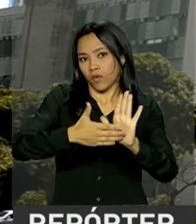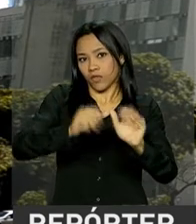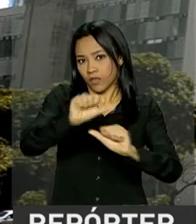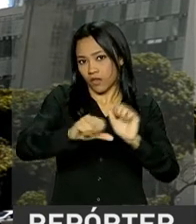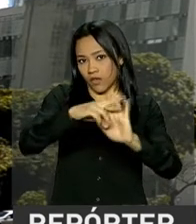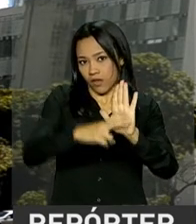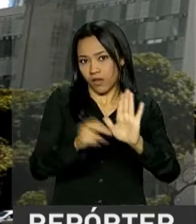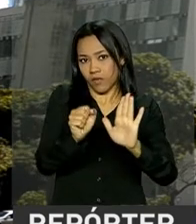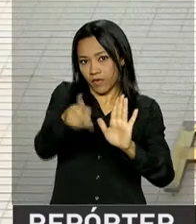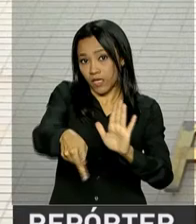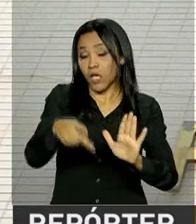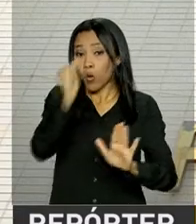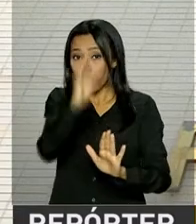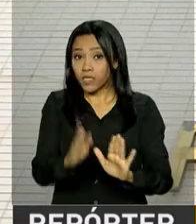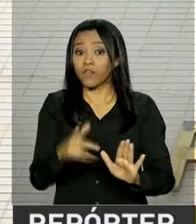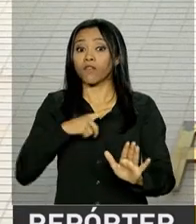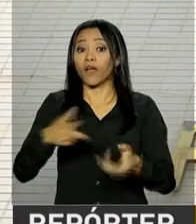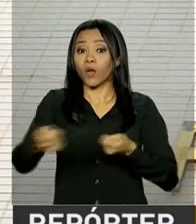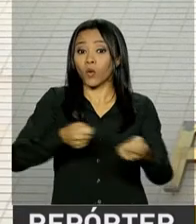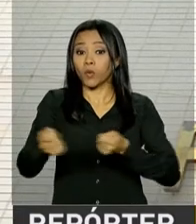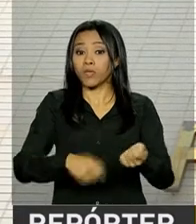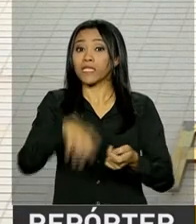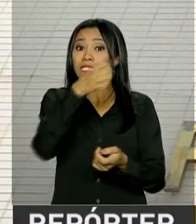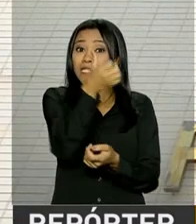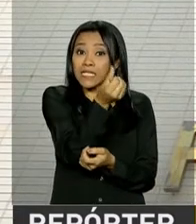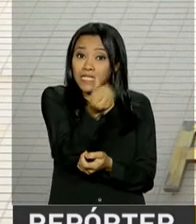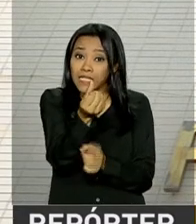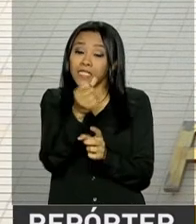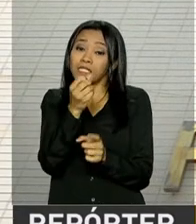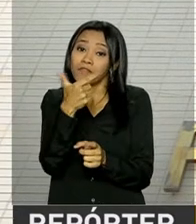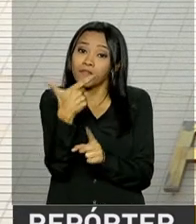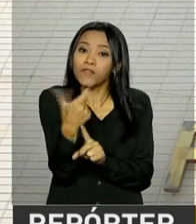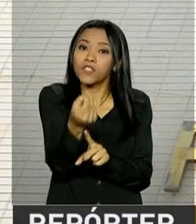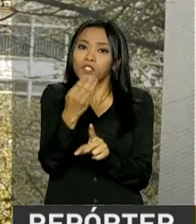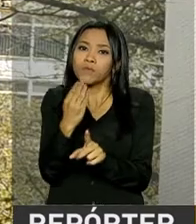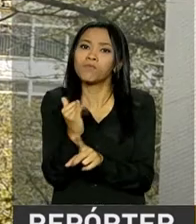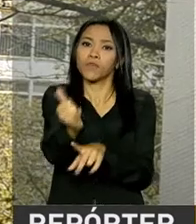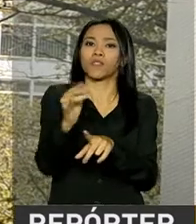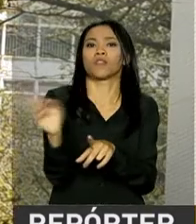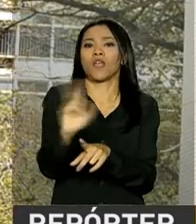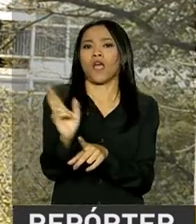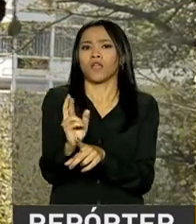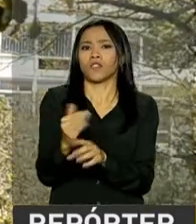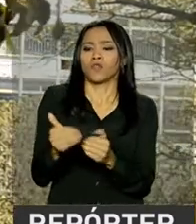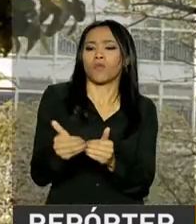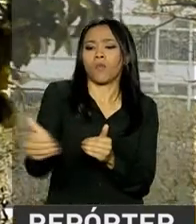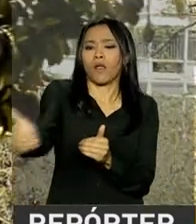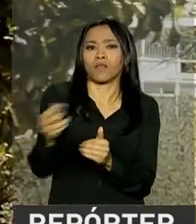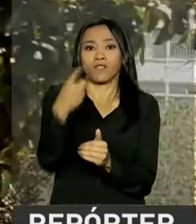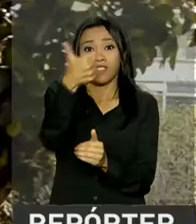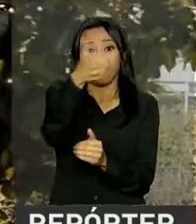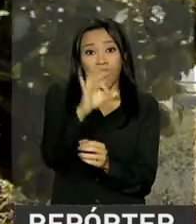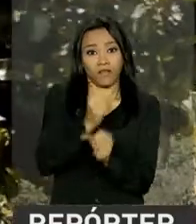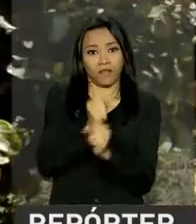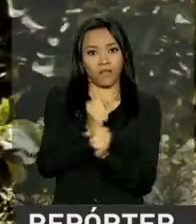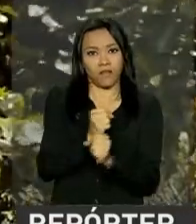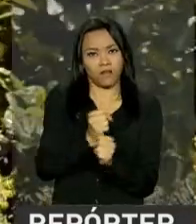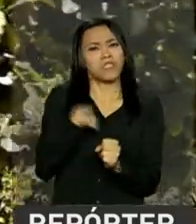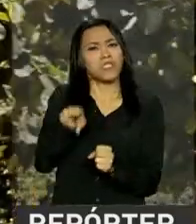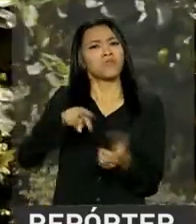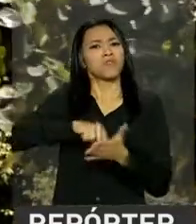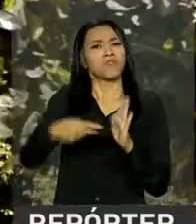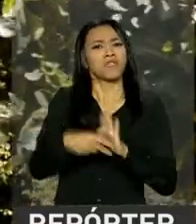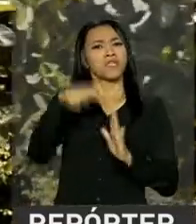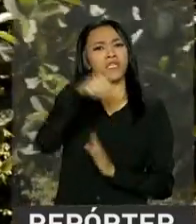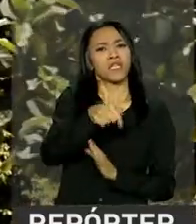o Brasil vai economizar 620 bilhões de reais nos próximos 10 anos, quantia equivalente a 75%